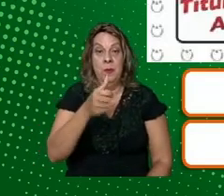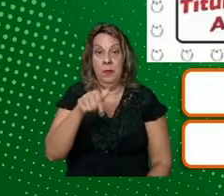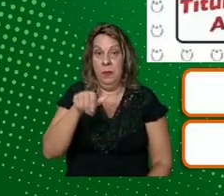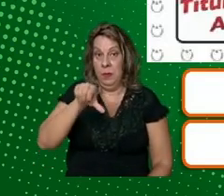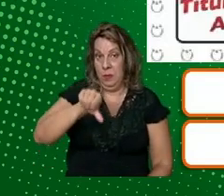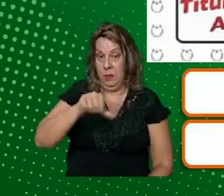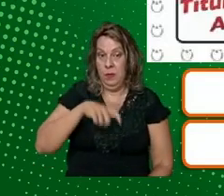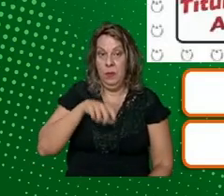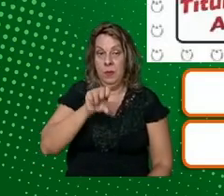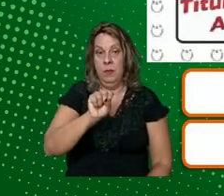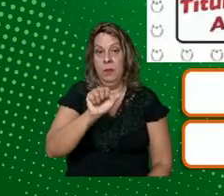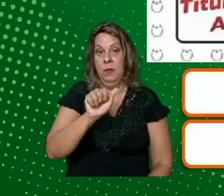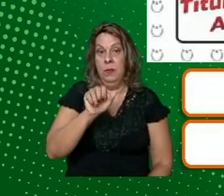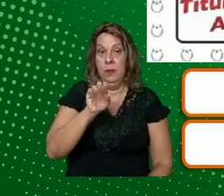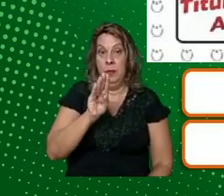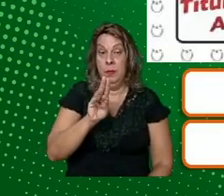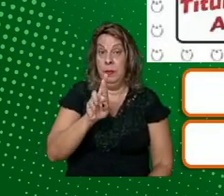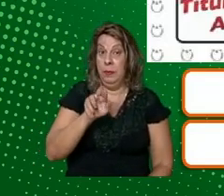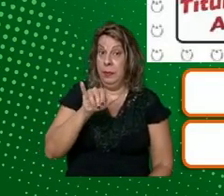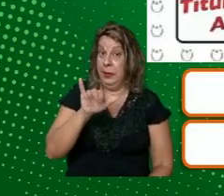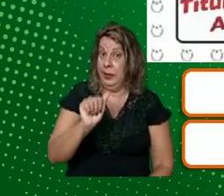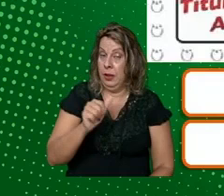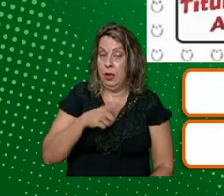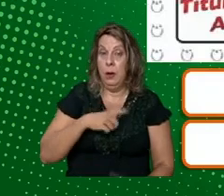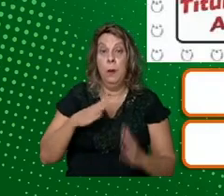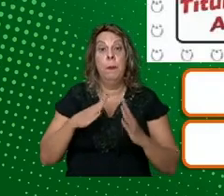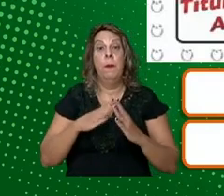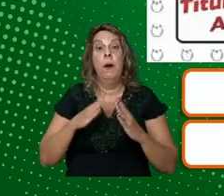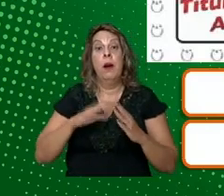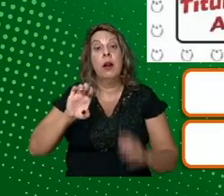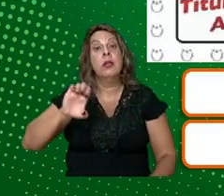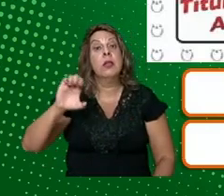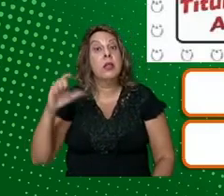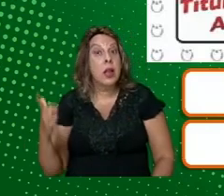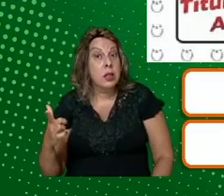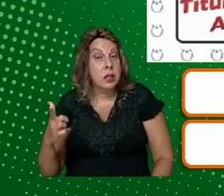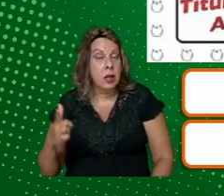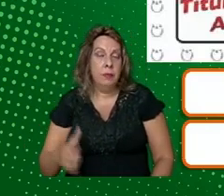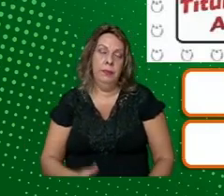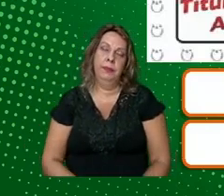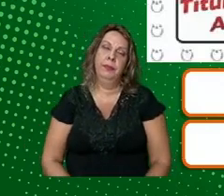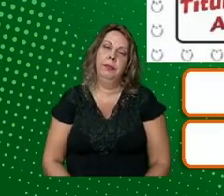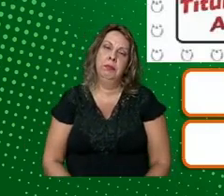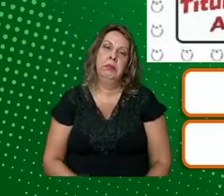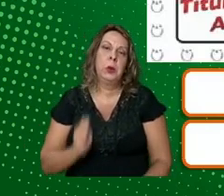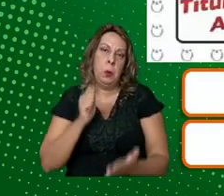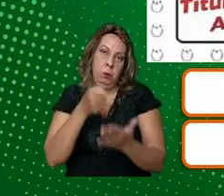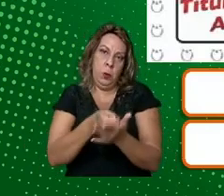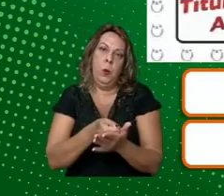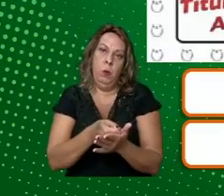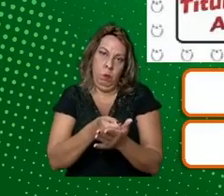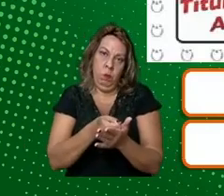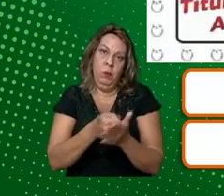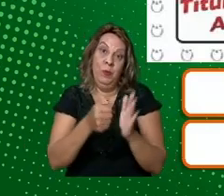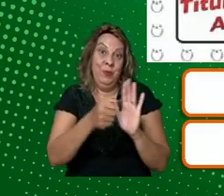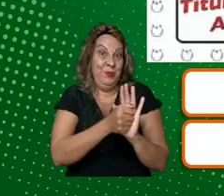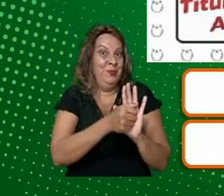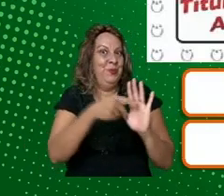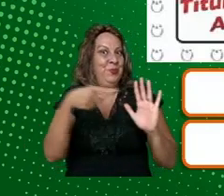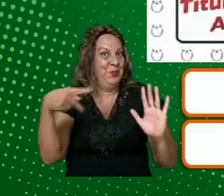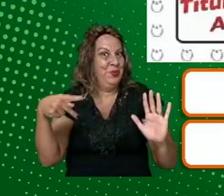311679, Sabrina Santos, distância do bairro Cidade Nova. Ela adquiriu online aí e